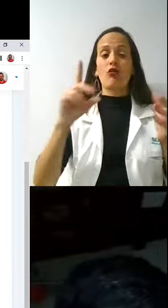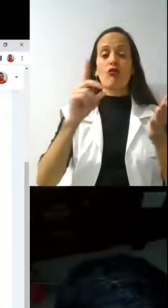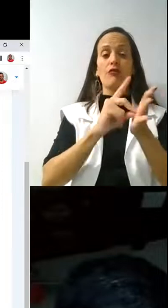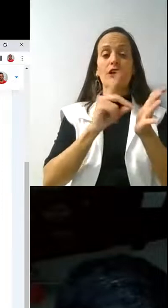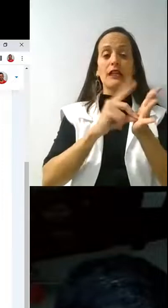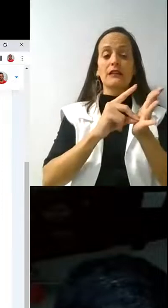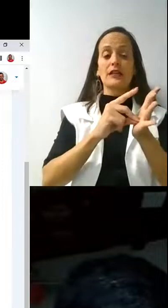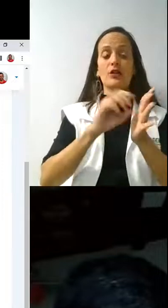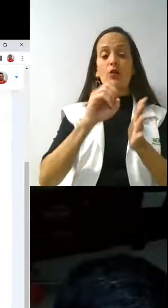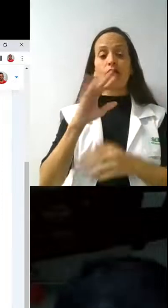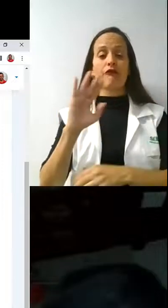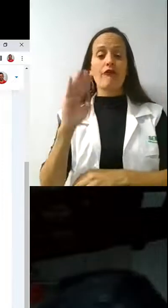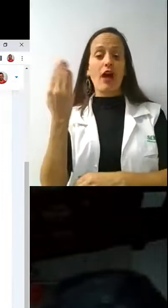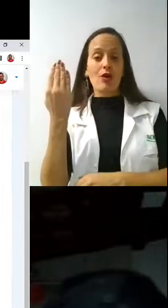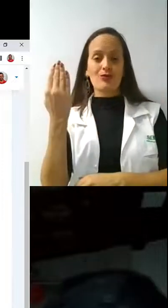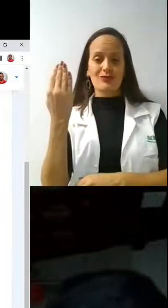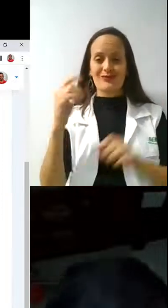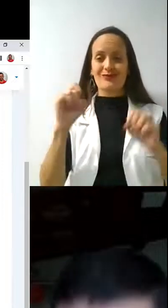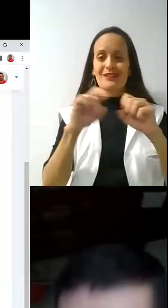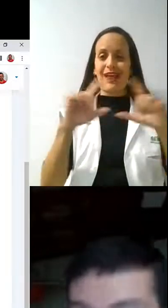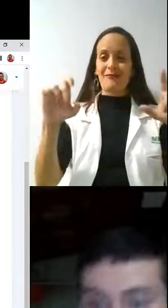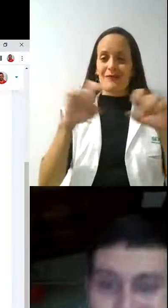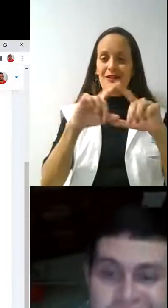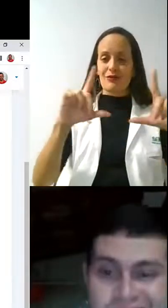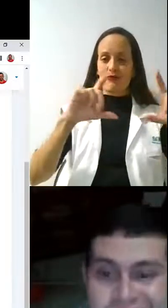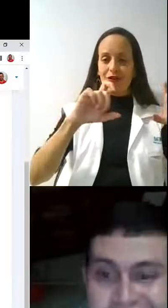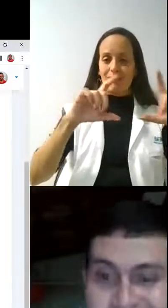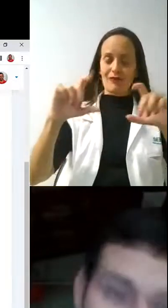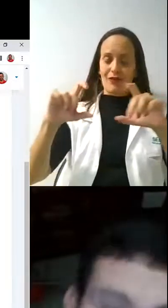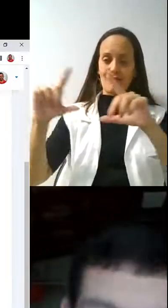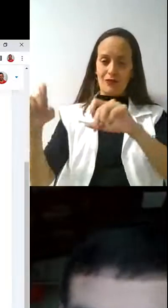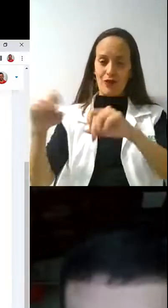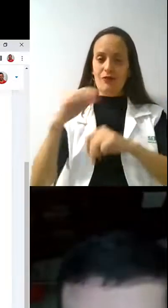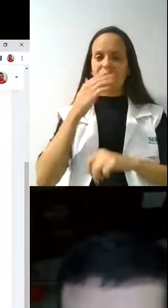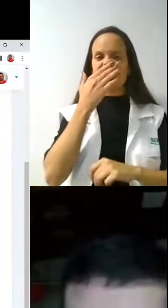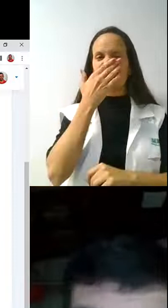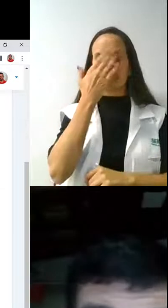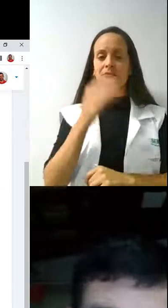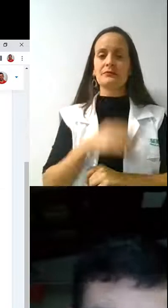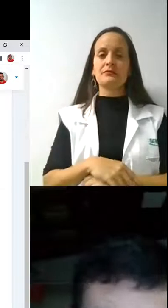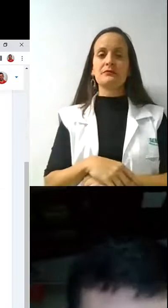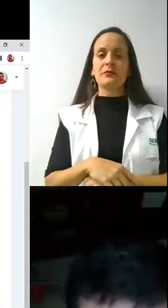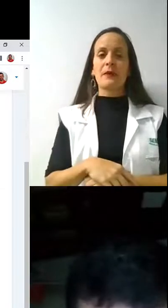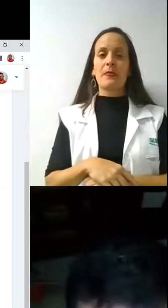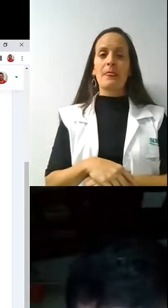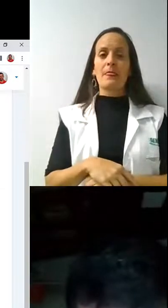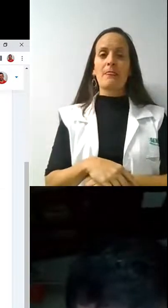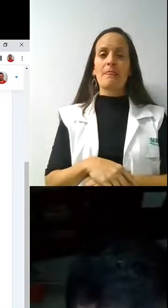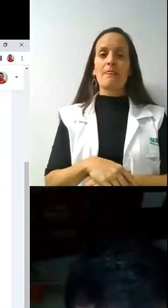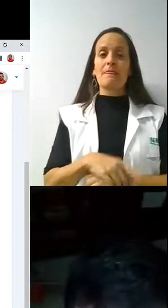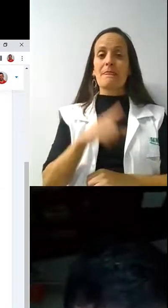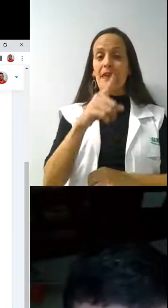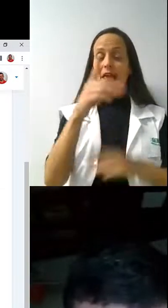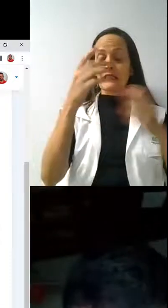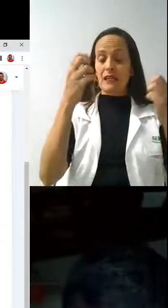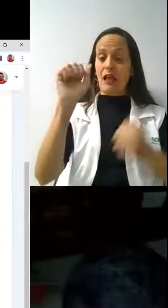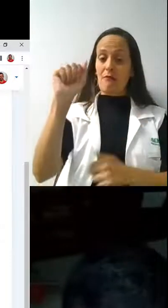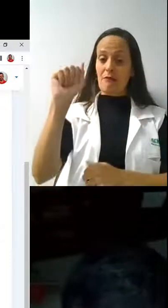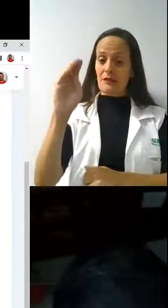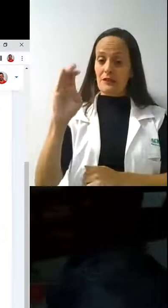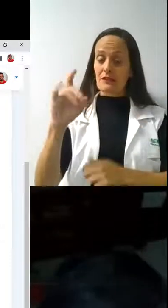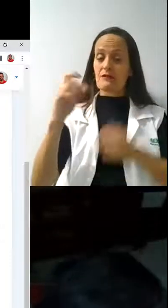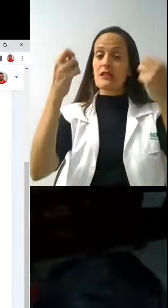ou verdadeiro? Verdadeiro, né? O escalímetro possui 3 escalas gráficas de plástico em uma só peça, com forma triangular.